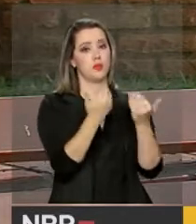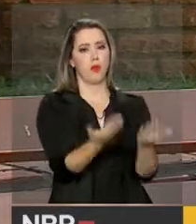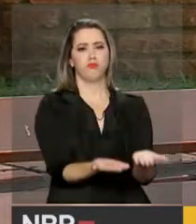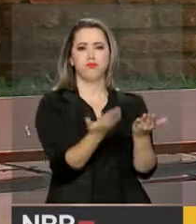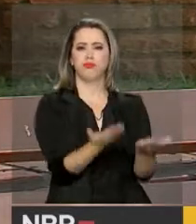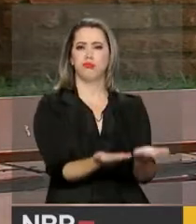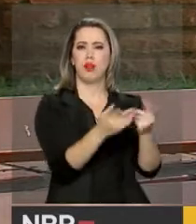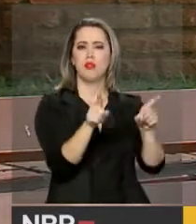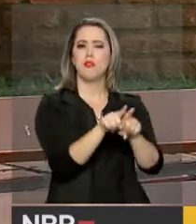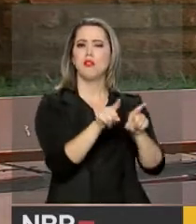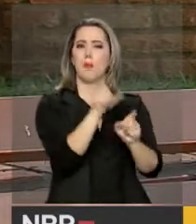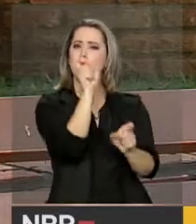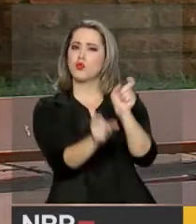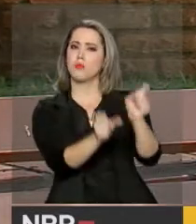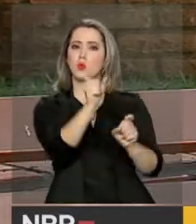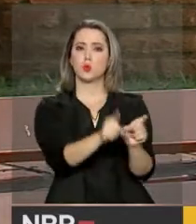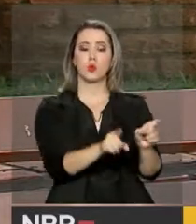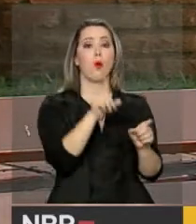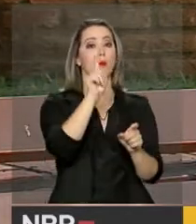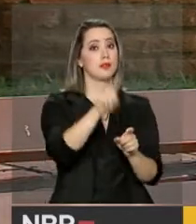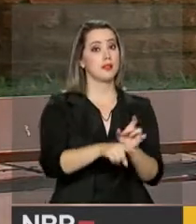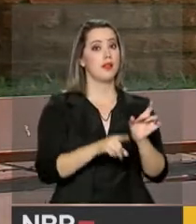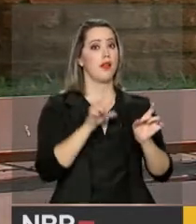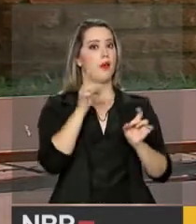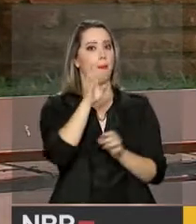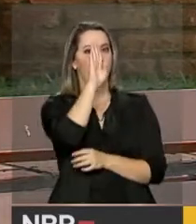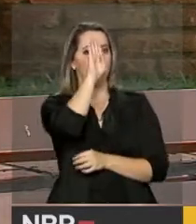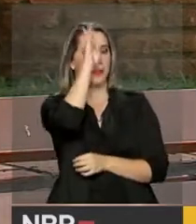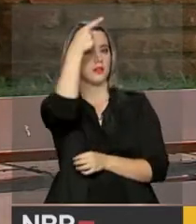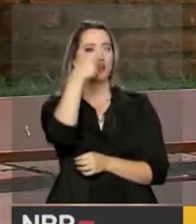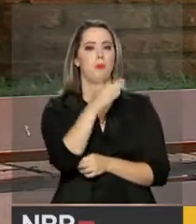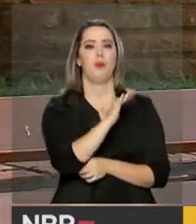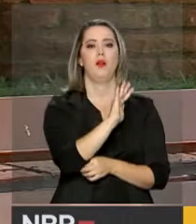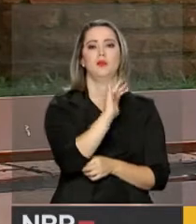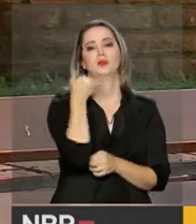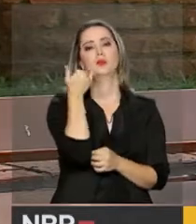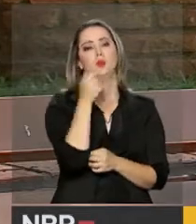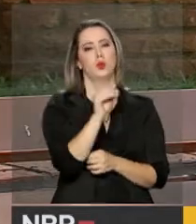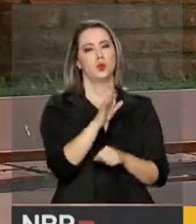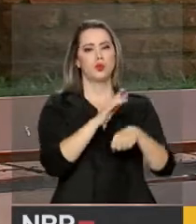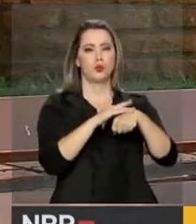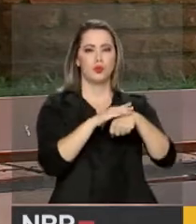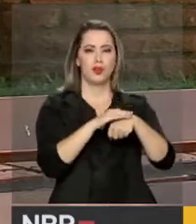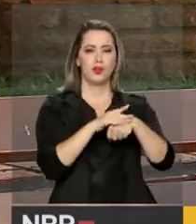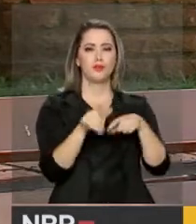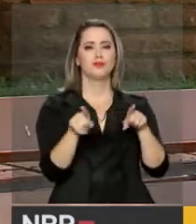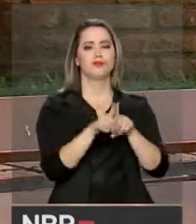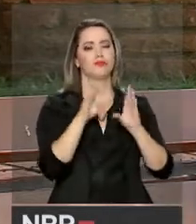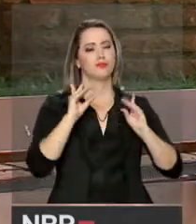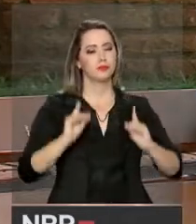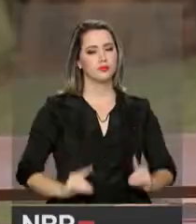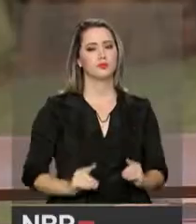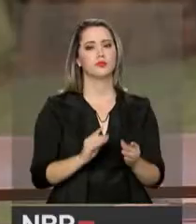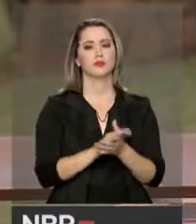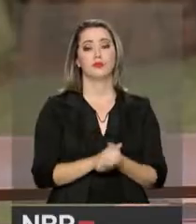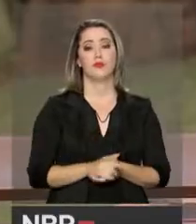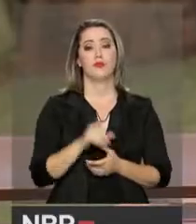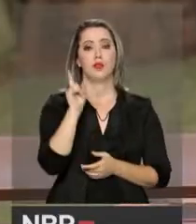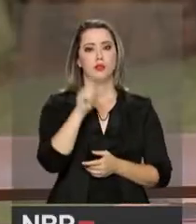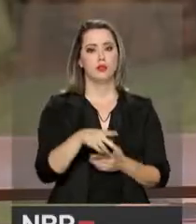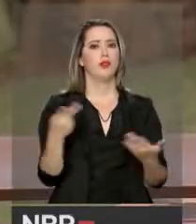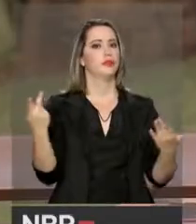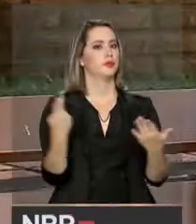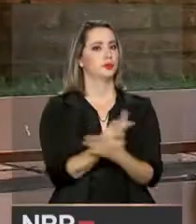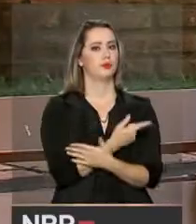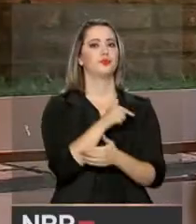como de passageiros, se destacam muito, tanto em acidentes com morte, como em adoecimentos e incapacidades permanentes. Que são